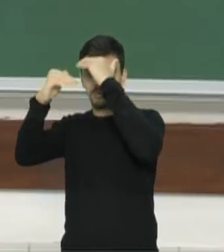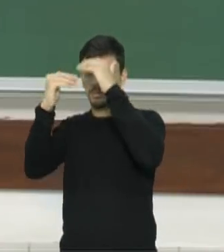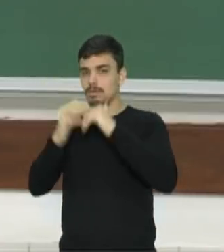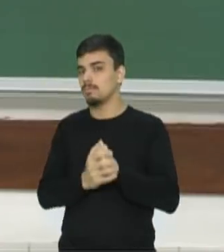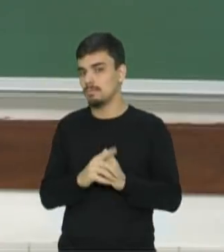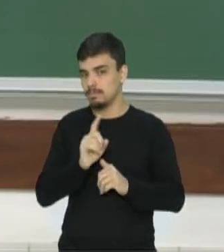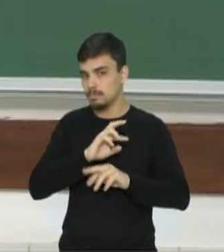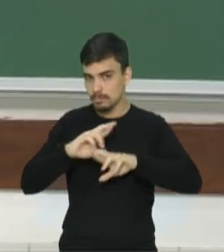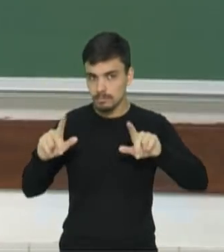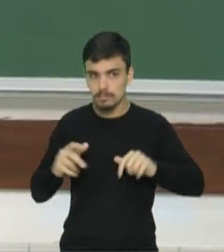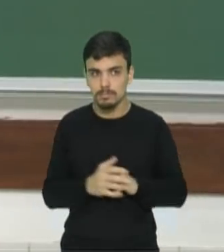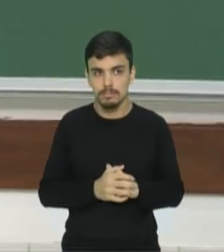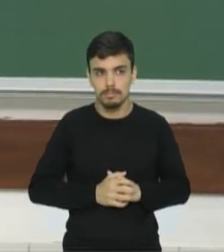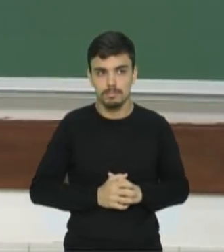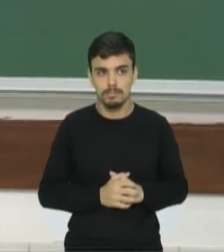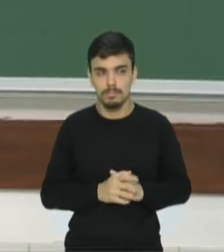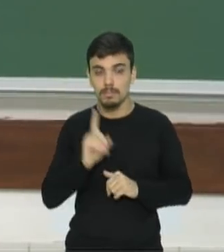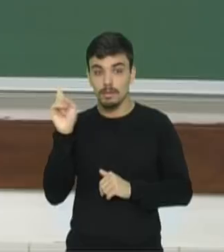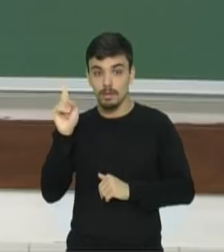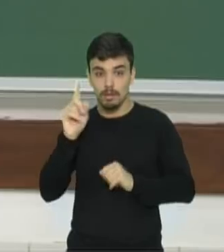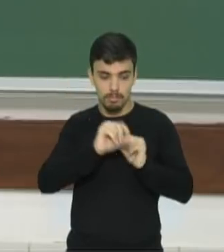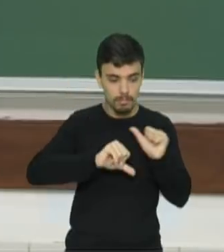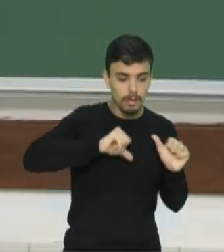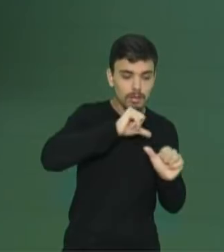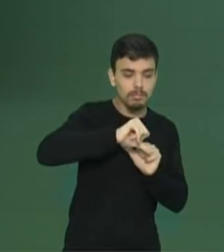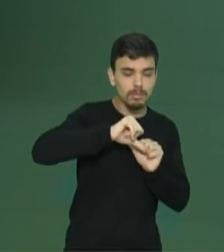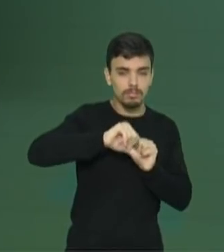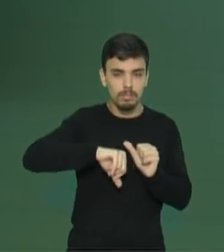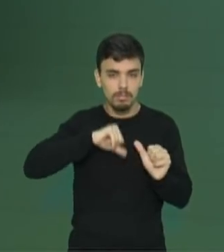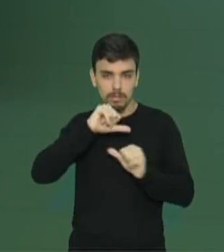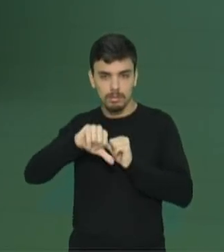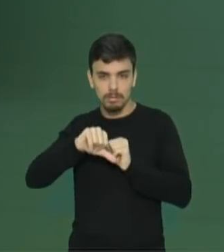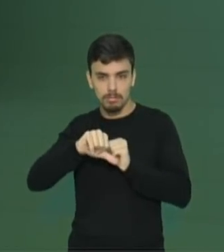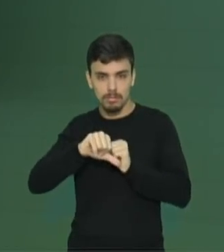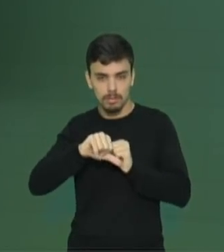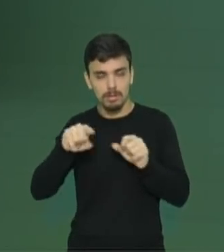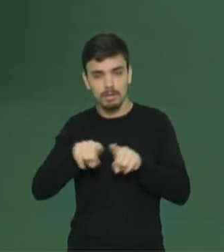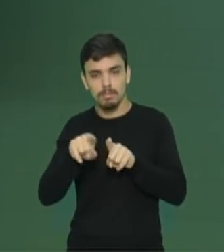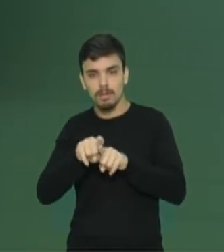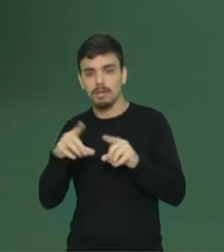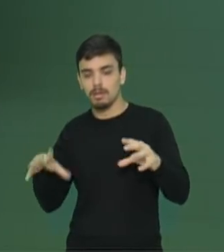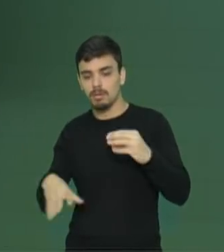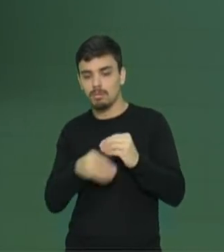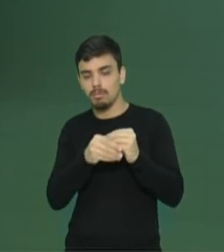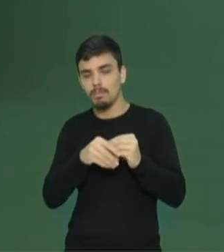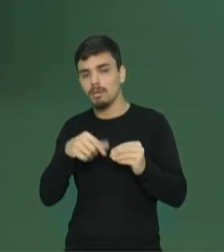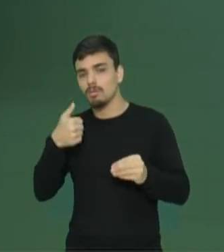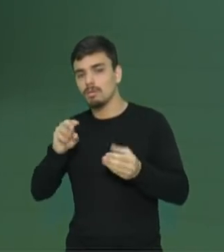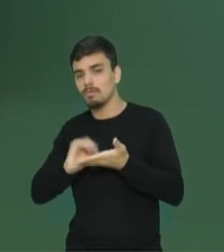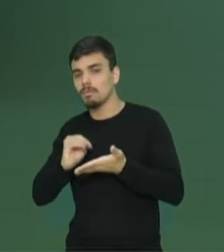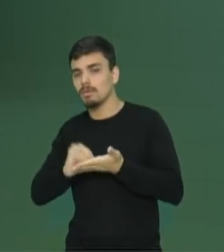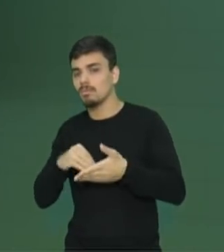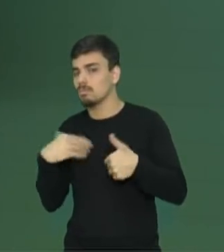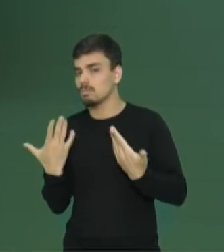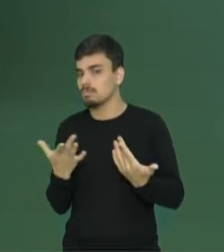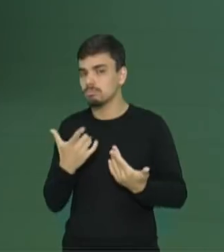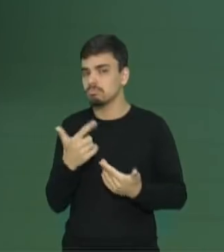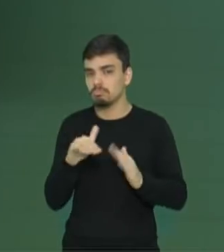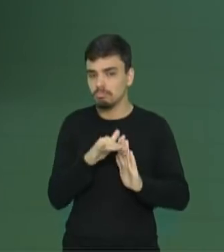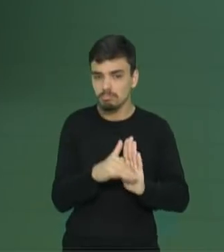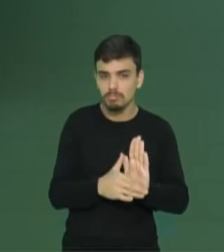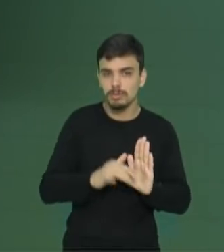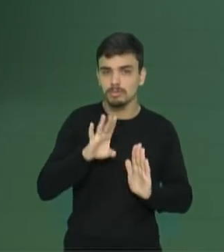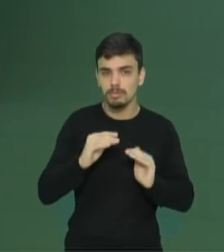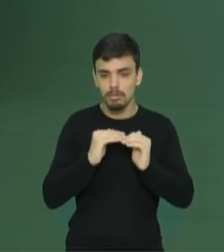Neste caso, uma metamorfose completa, mas alguns pokémons uma metamorfose incompleta, né? Eles não passam por tantas etapas. Às vezes só uma